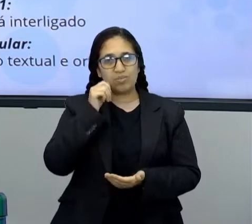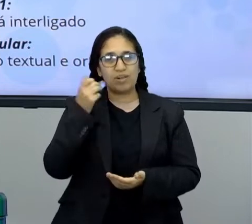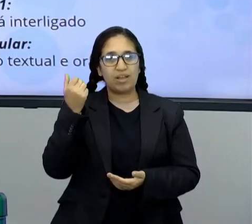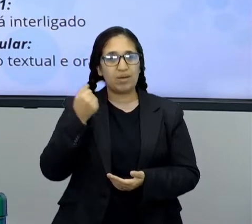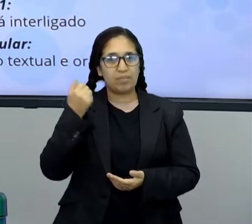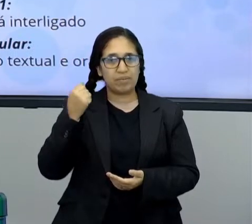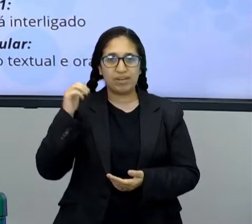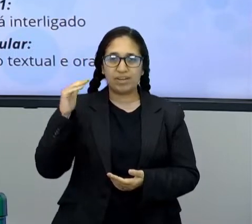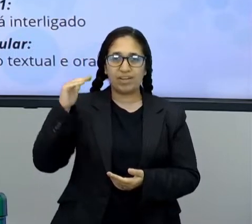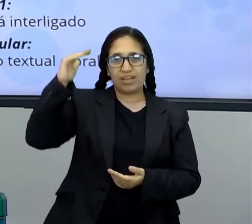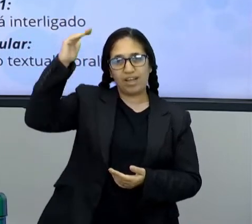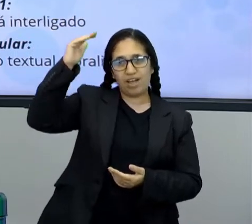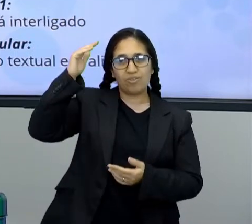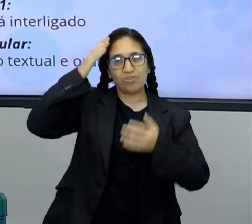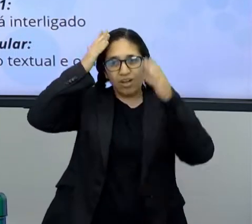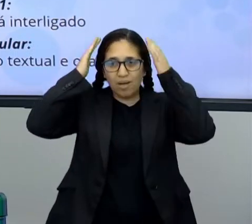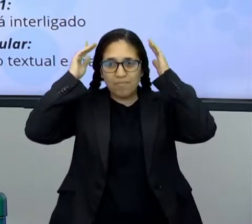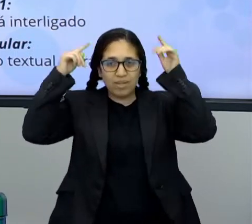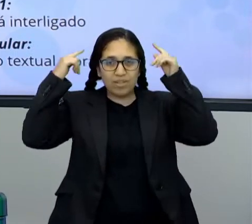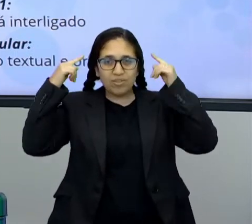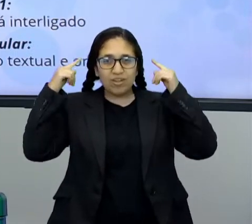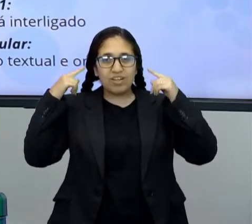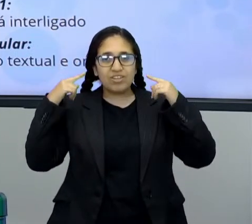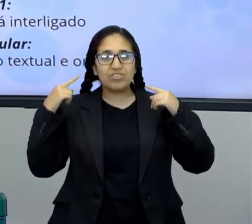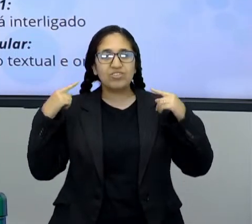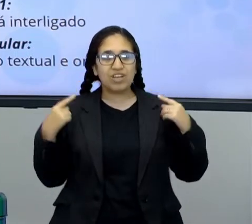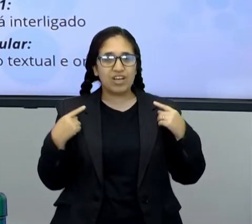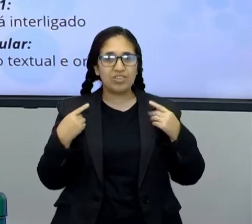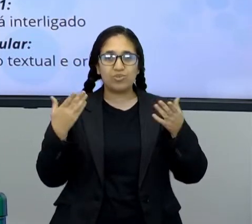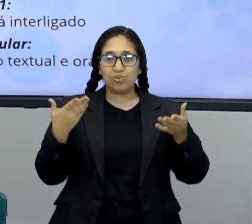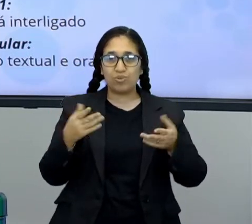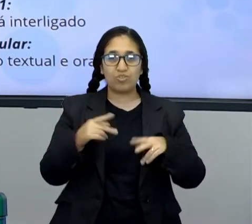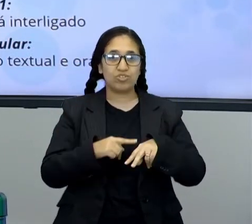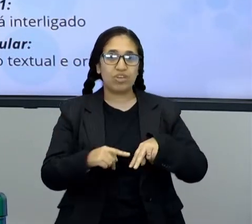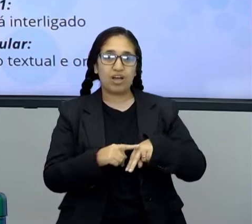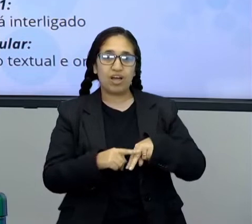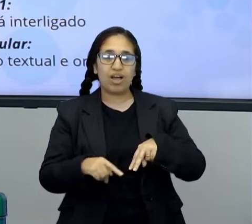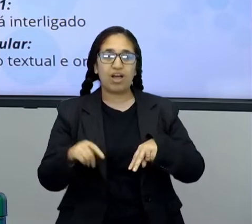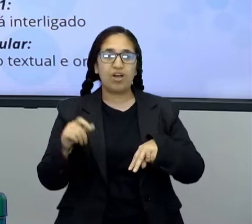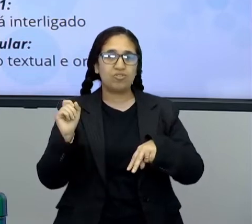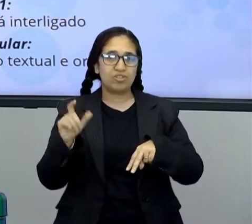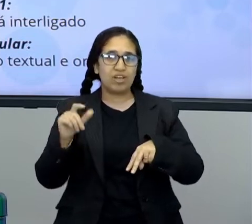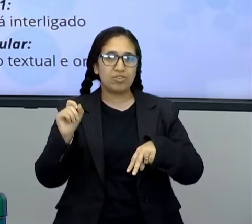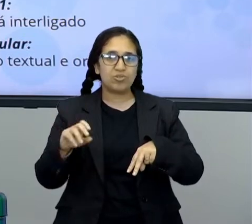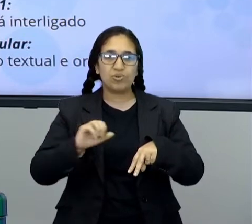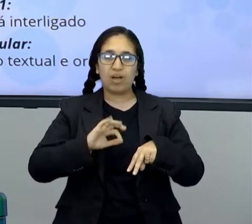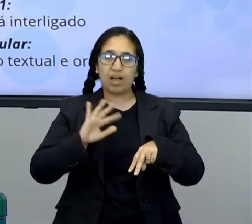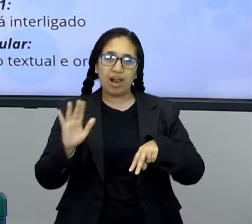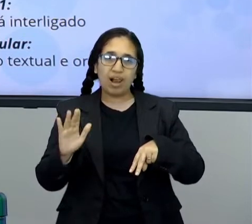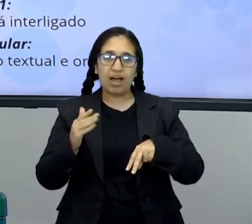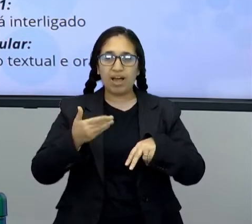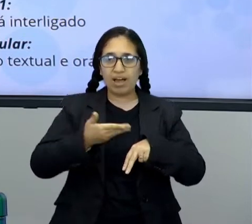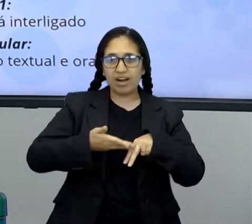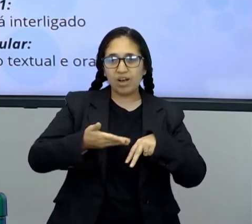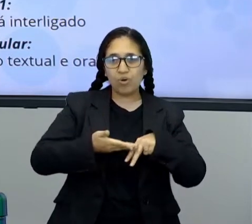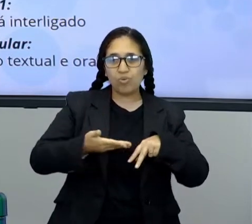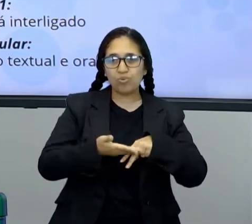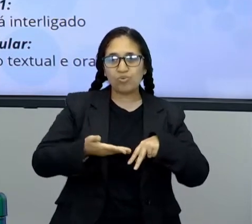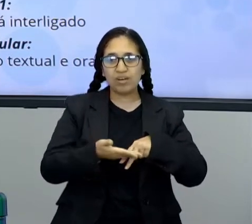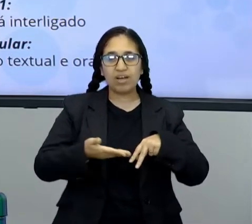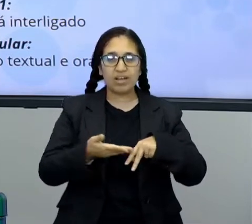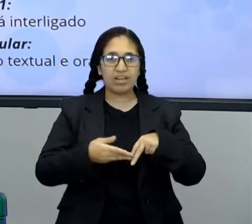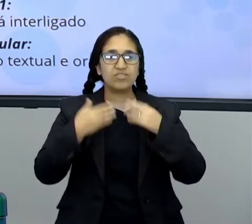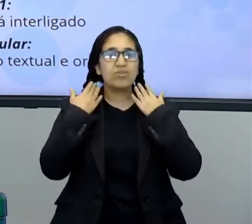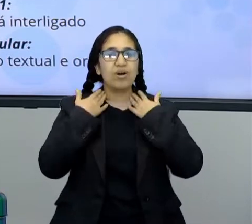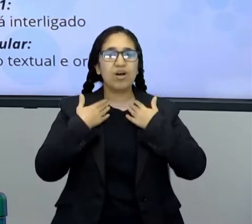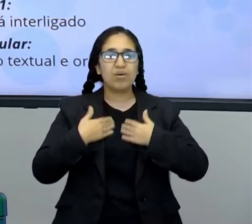branca, alta, cabelos cacheados na altura dos ombros. Hoje eu estou com uma calça jeans clara, com alguns rasgos, uma blusa